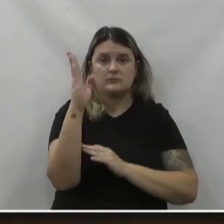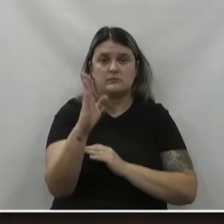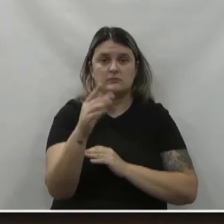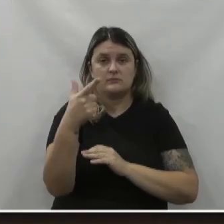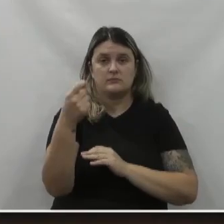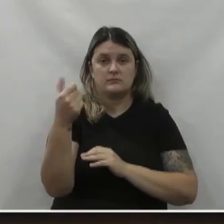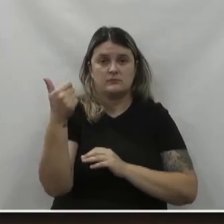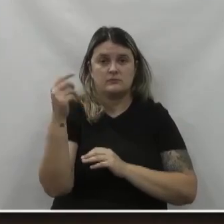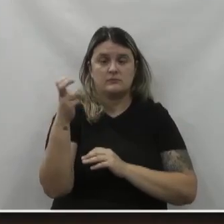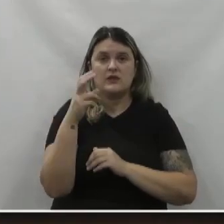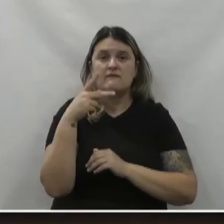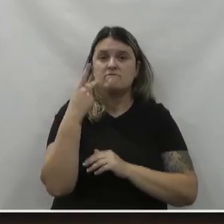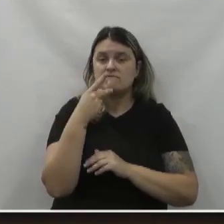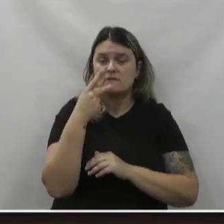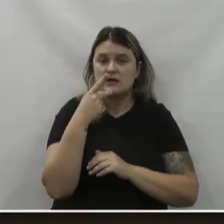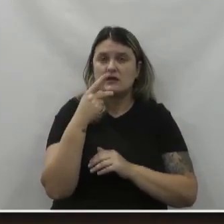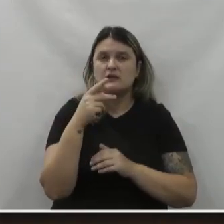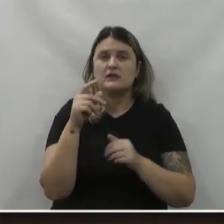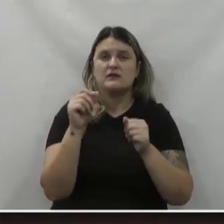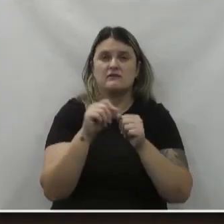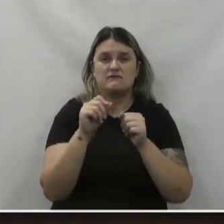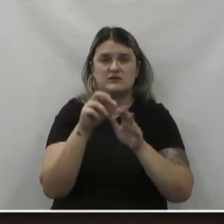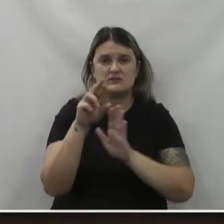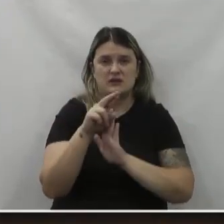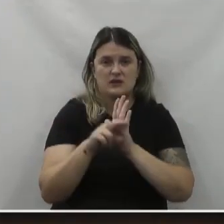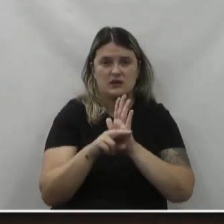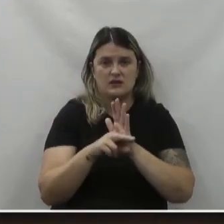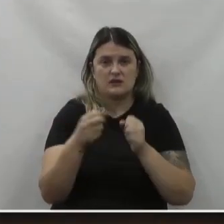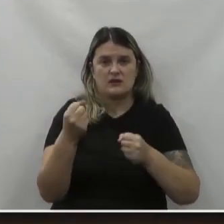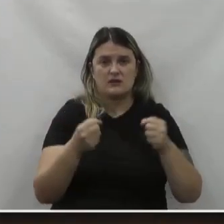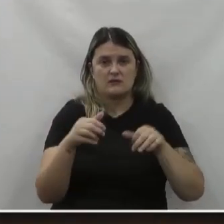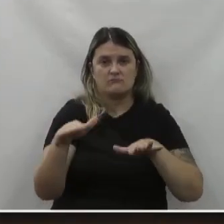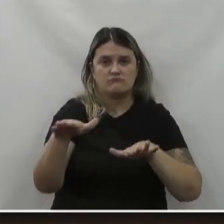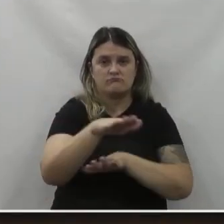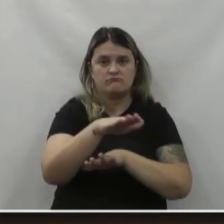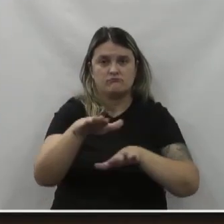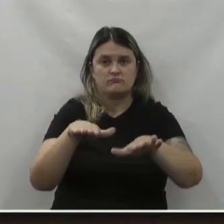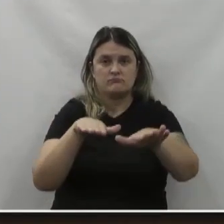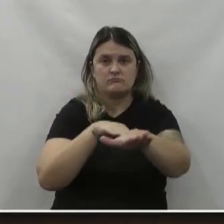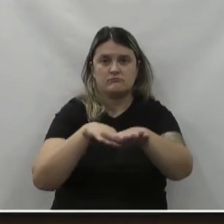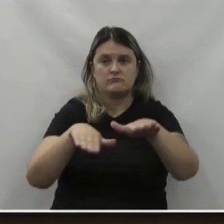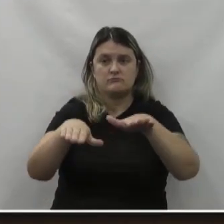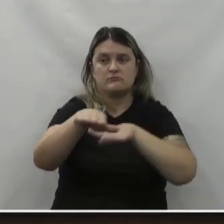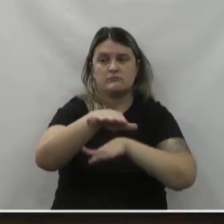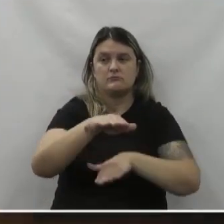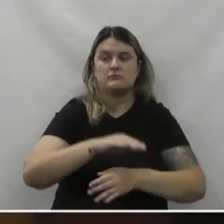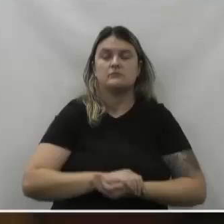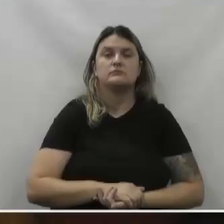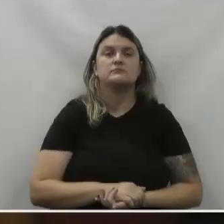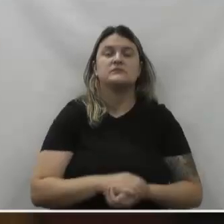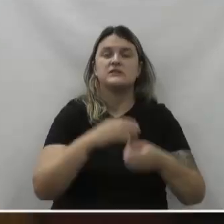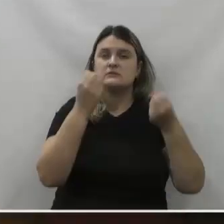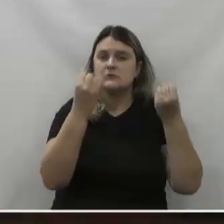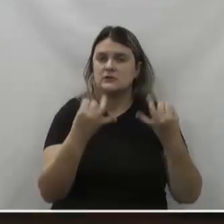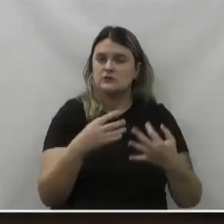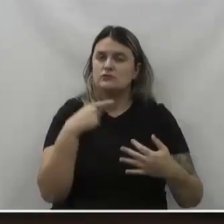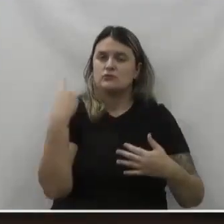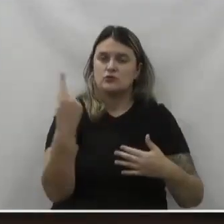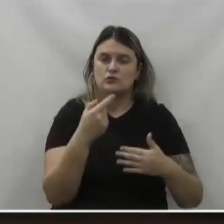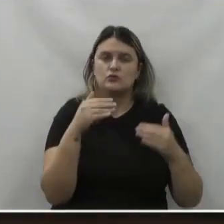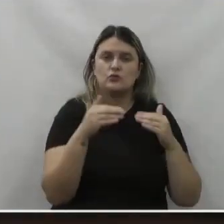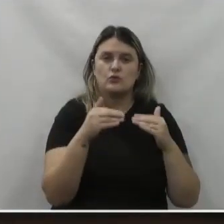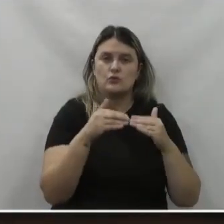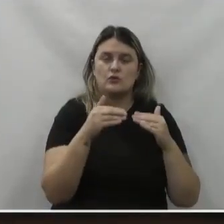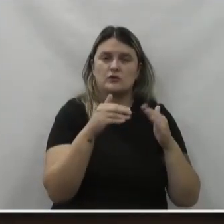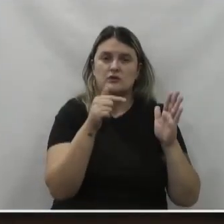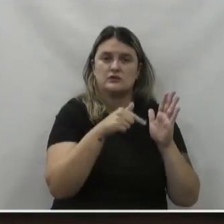4553/2015, a qual dispõe e regulamenta o estacionamento rotativo de veículos de União da Vitória. Fundamentação. Somos de parecer